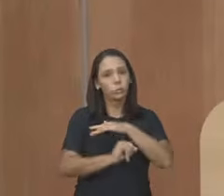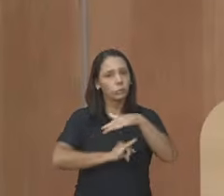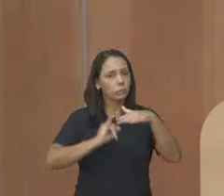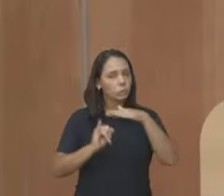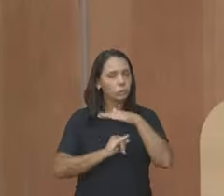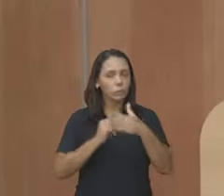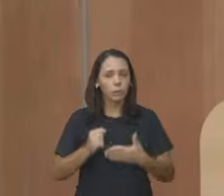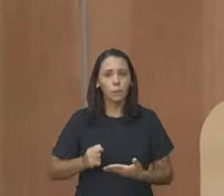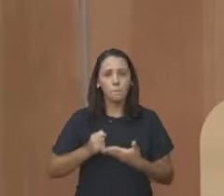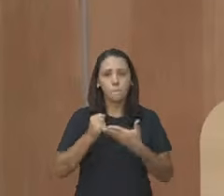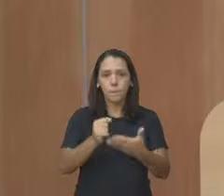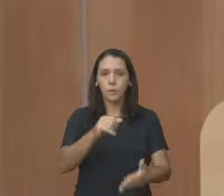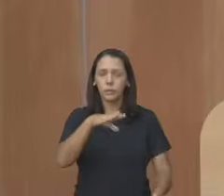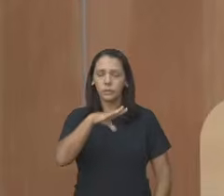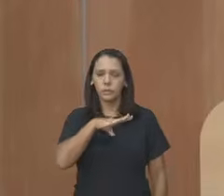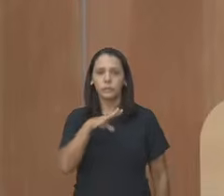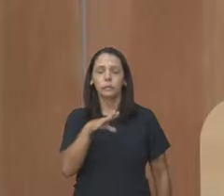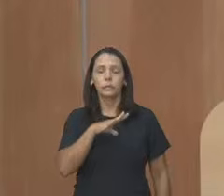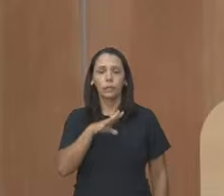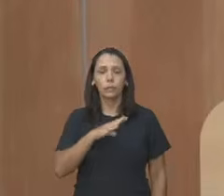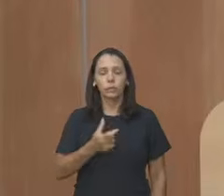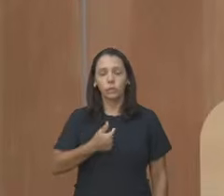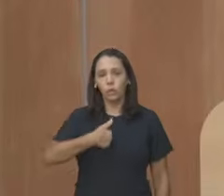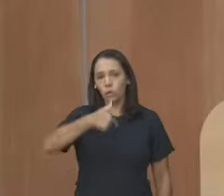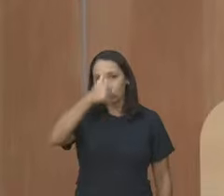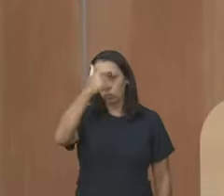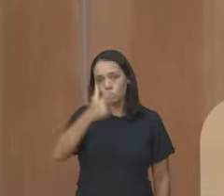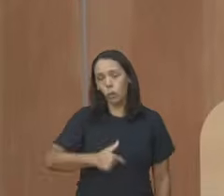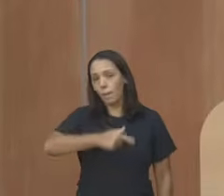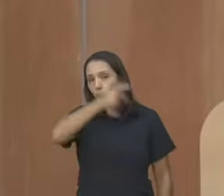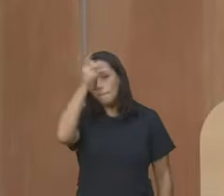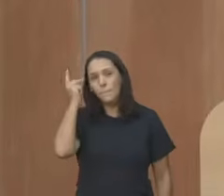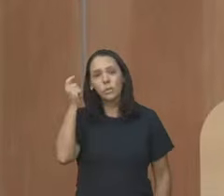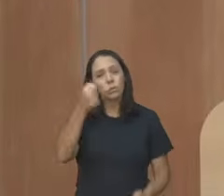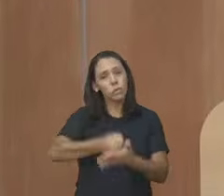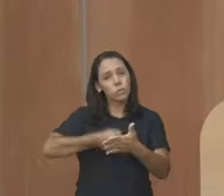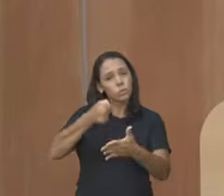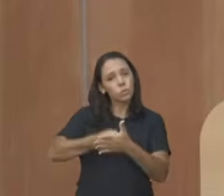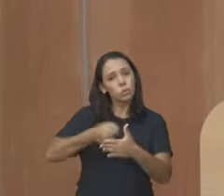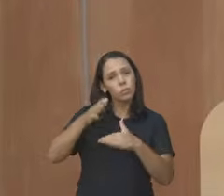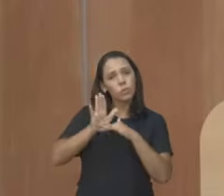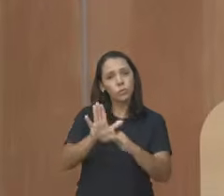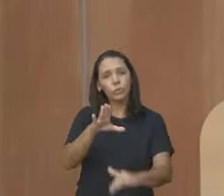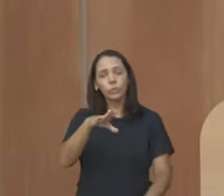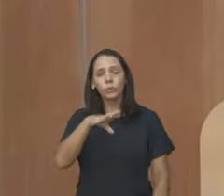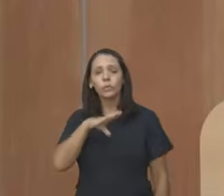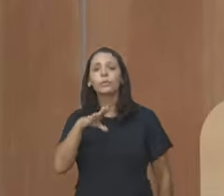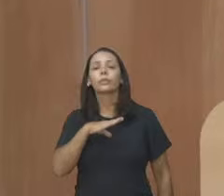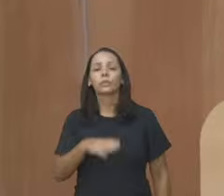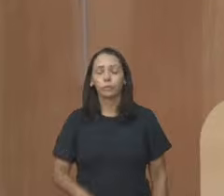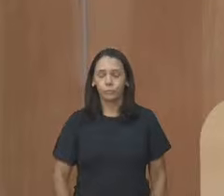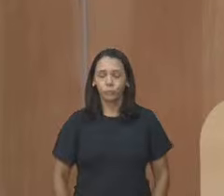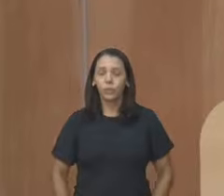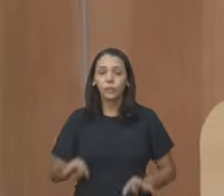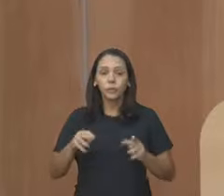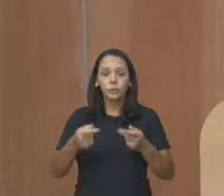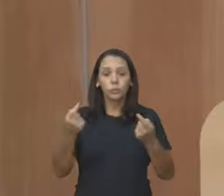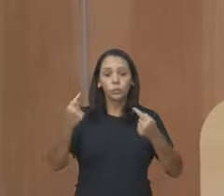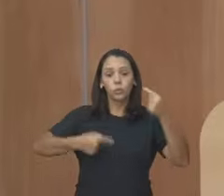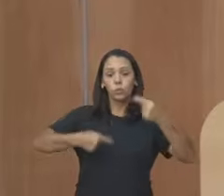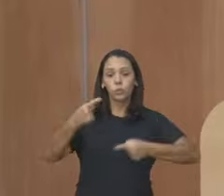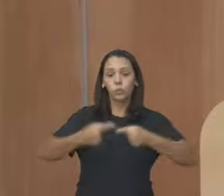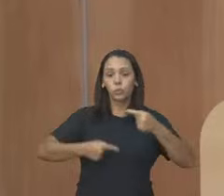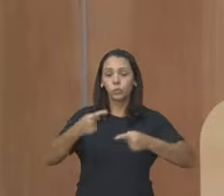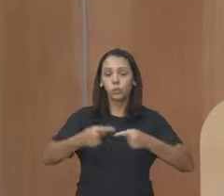cidade. Serei voz aqui nessa casa para lutar pelo bem da cidade. E pode ter certeza, o que for debater aqui, que for